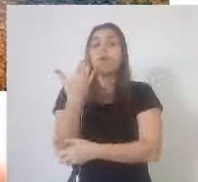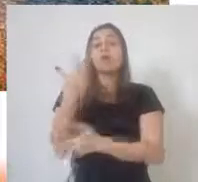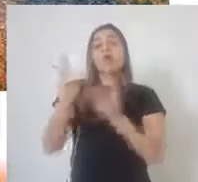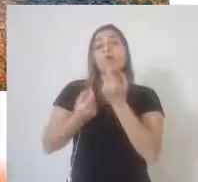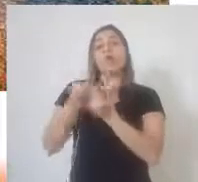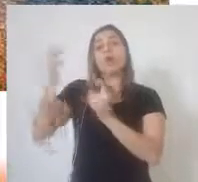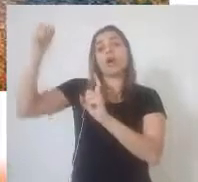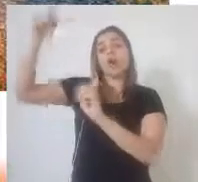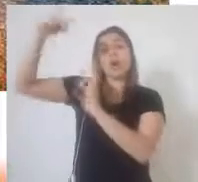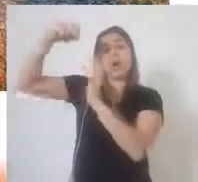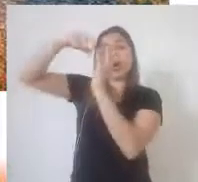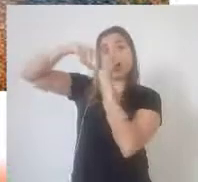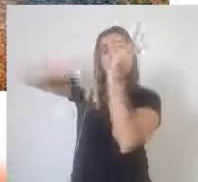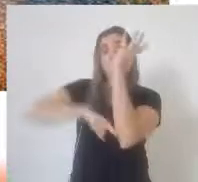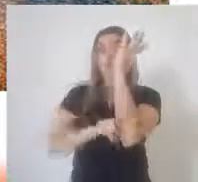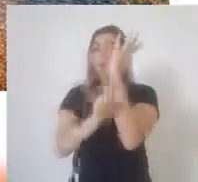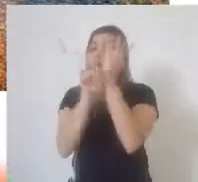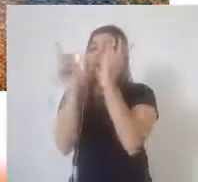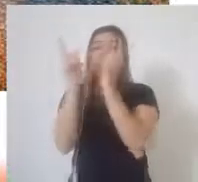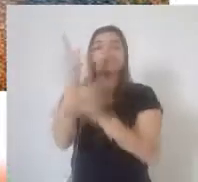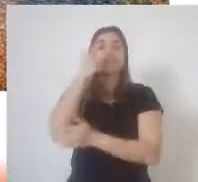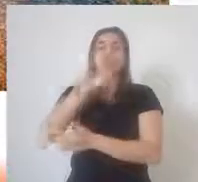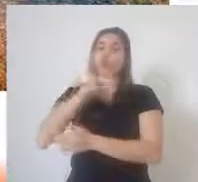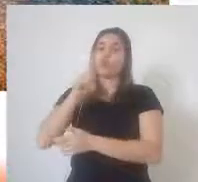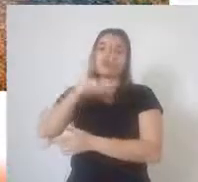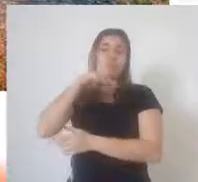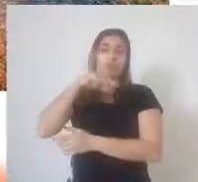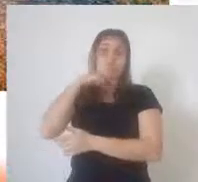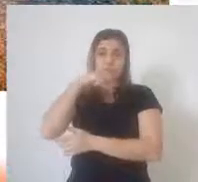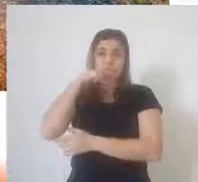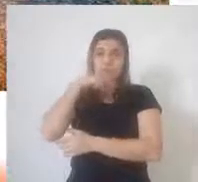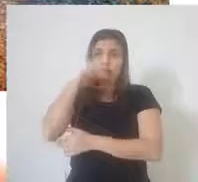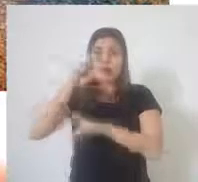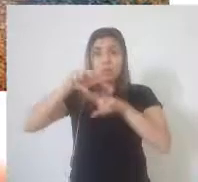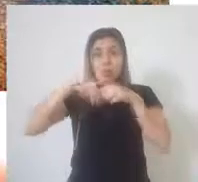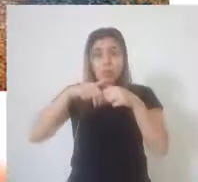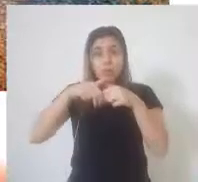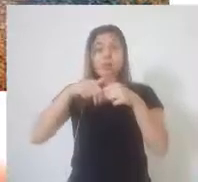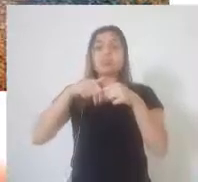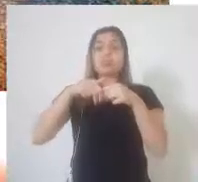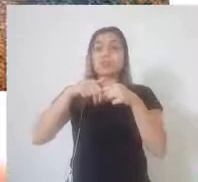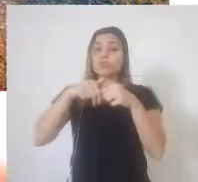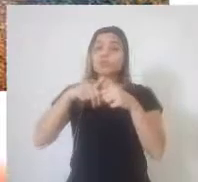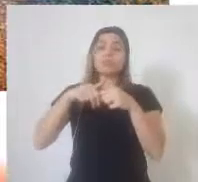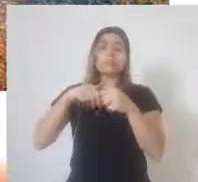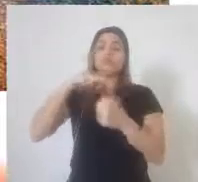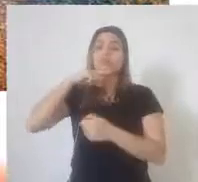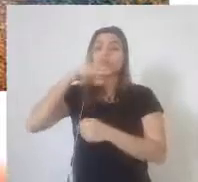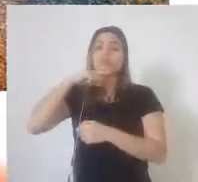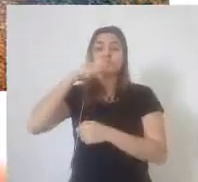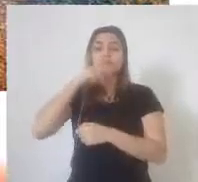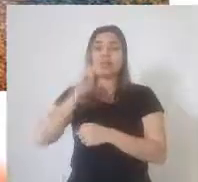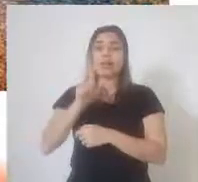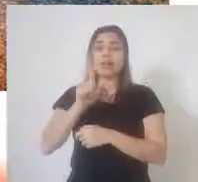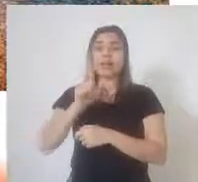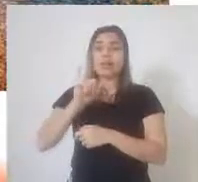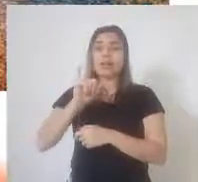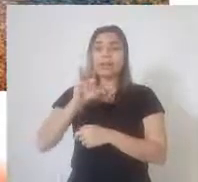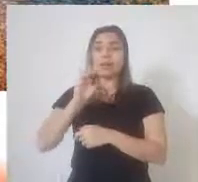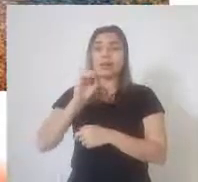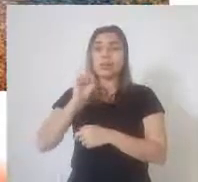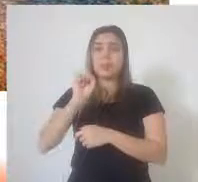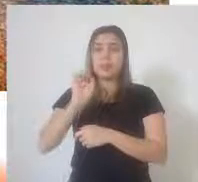queimados, e aí a fotossíntese não é possível de acontecer em sua amplitude. Com isso, não se